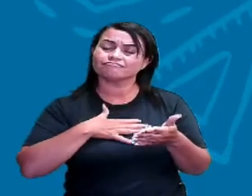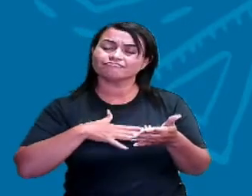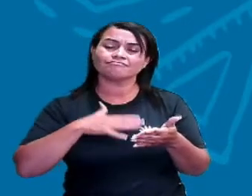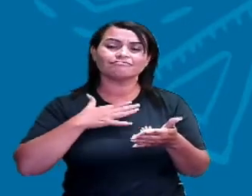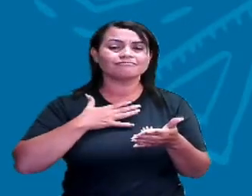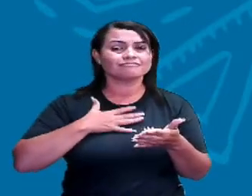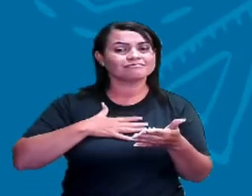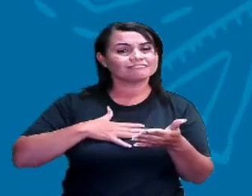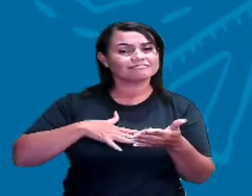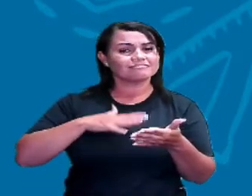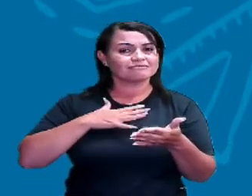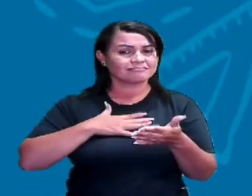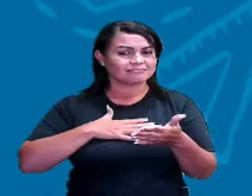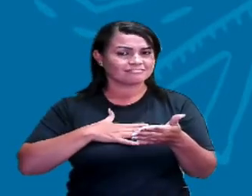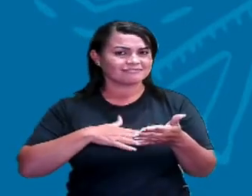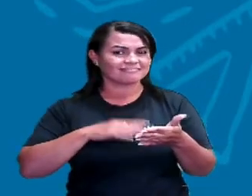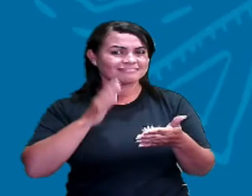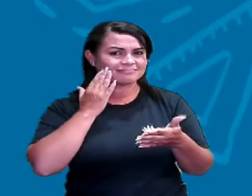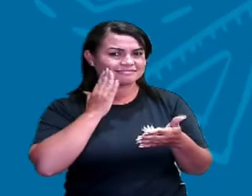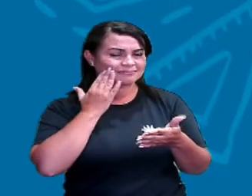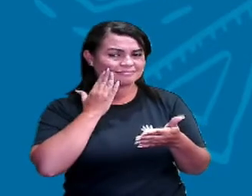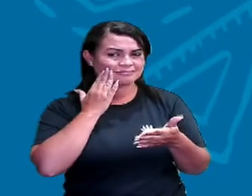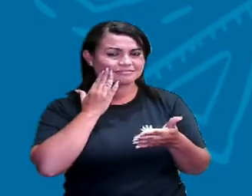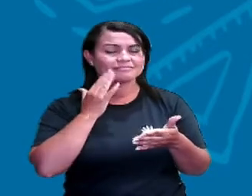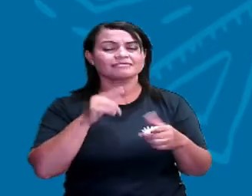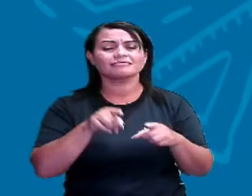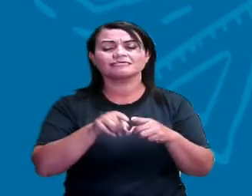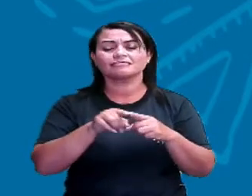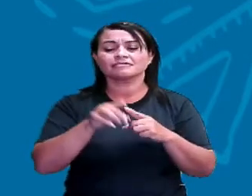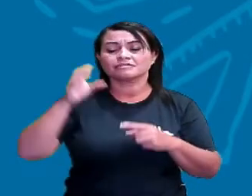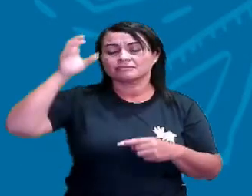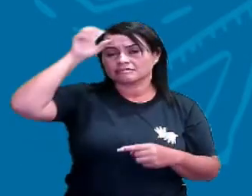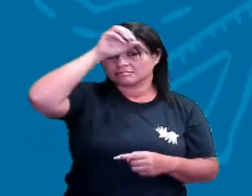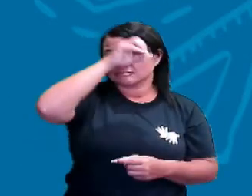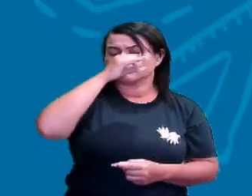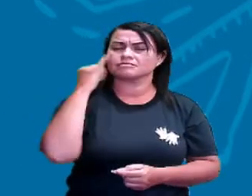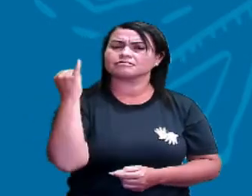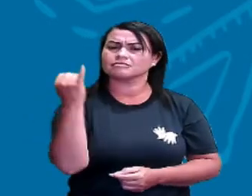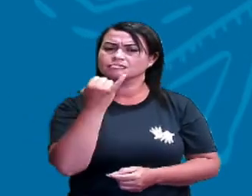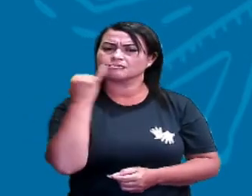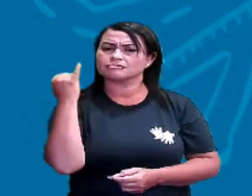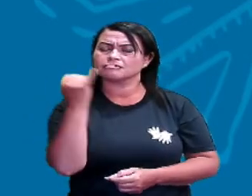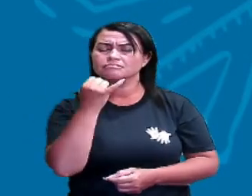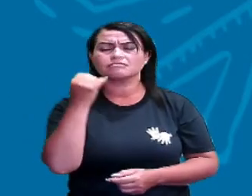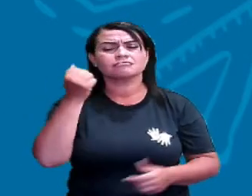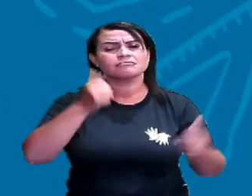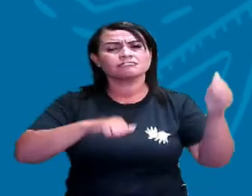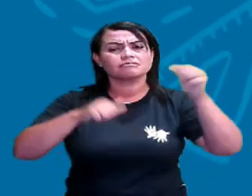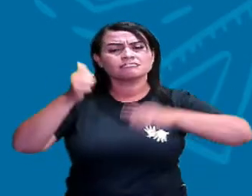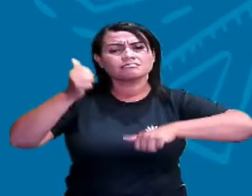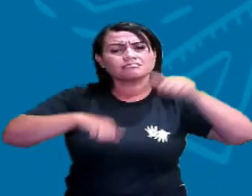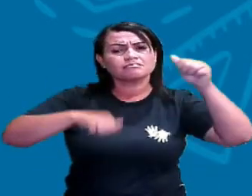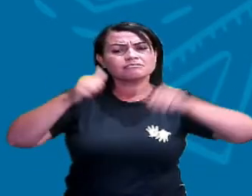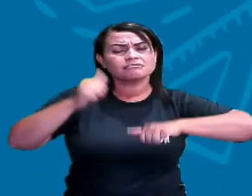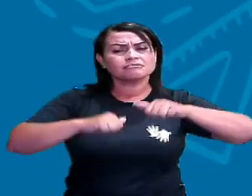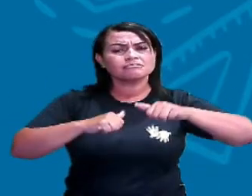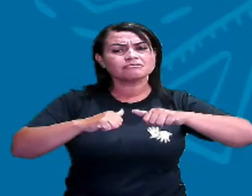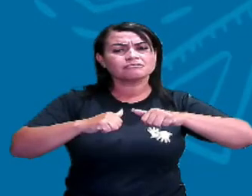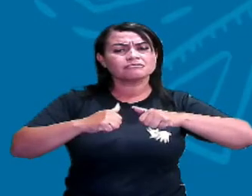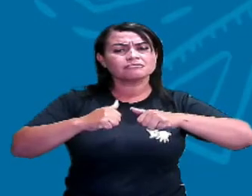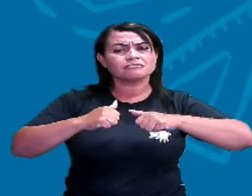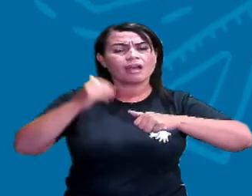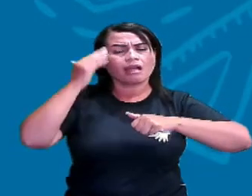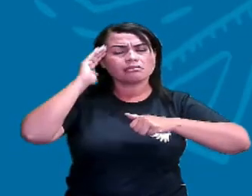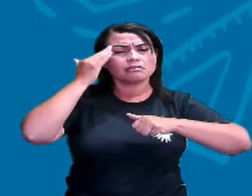sabe? Bem leve. Compreendemos que é importante analisar, interpretar e compreender